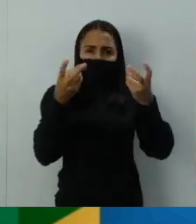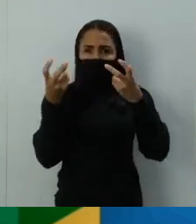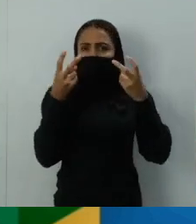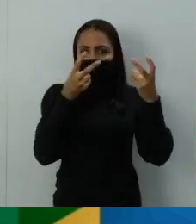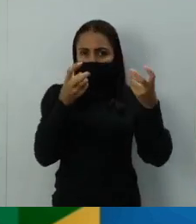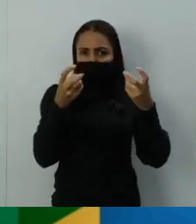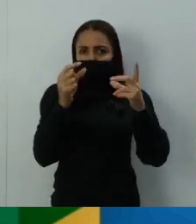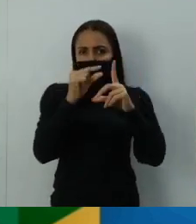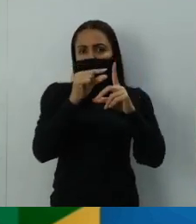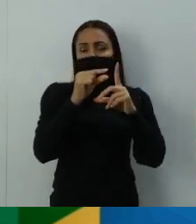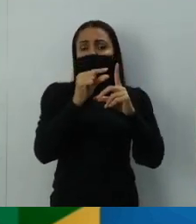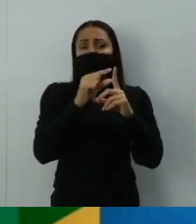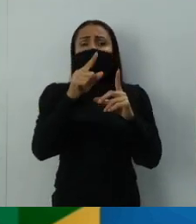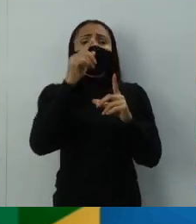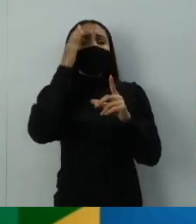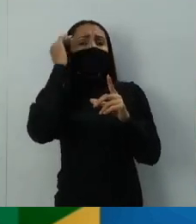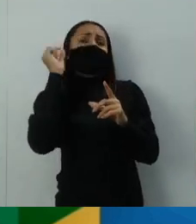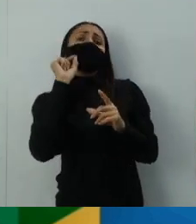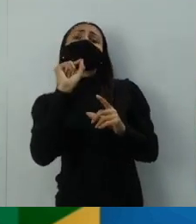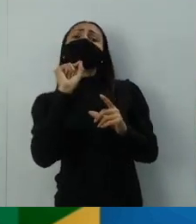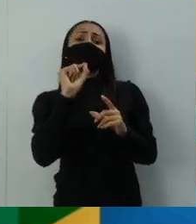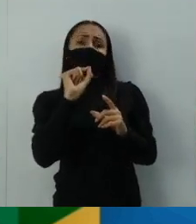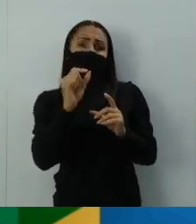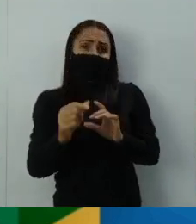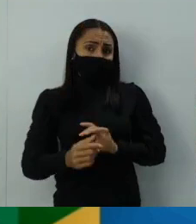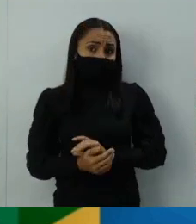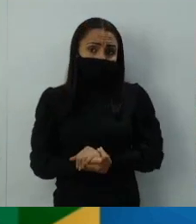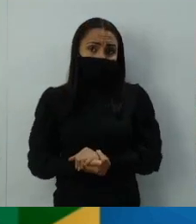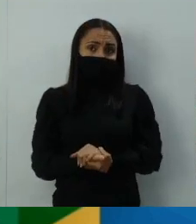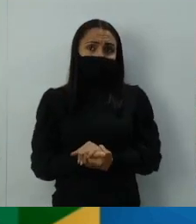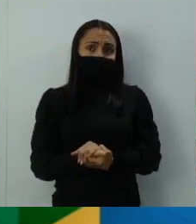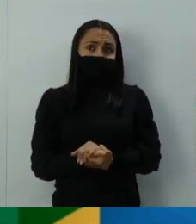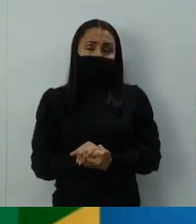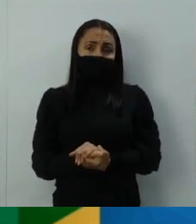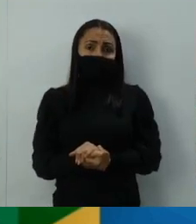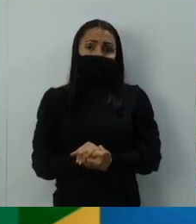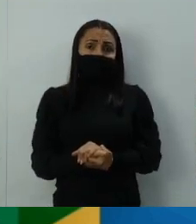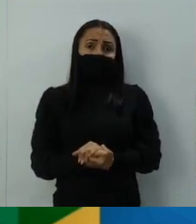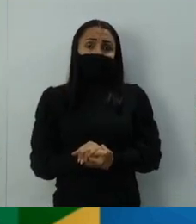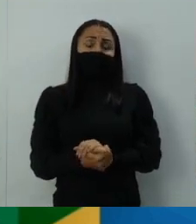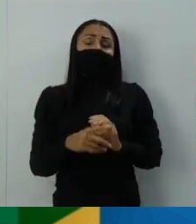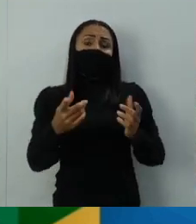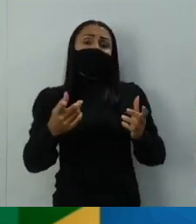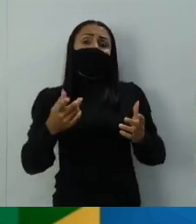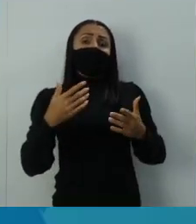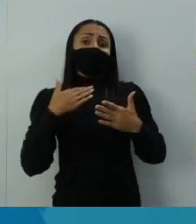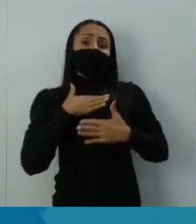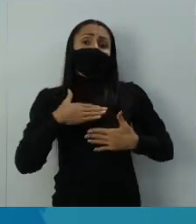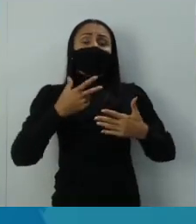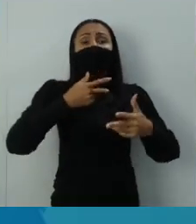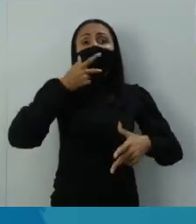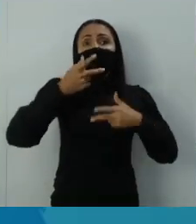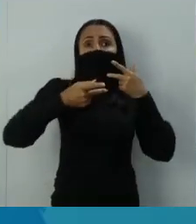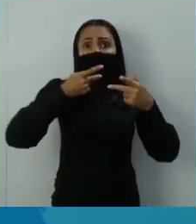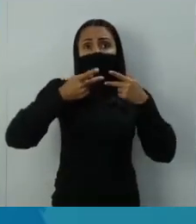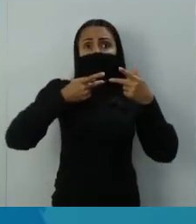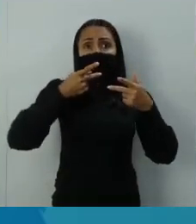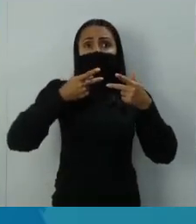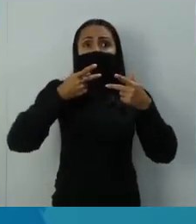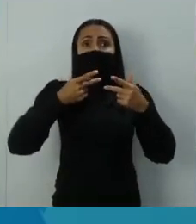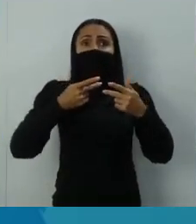sabe o que é ideologia? Eu gosto de dizer que ideologia tem a